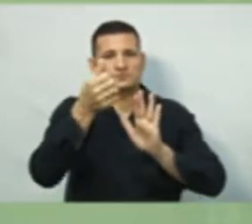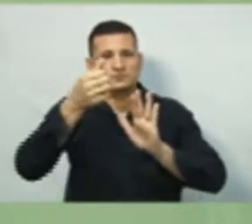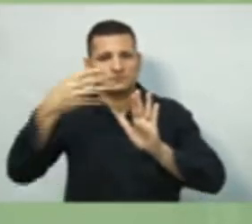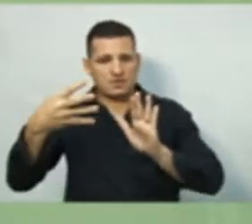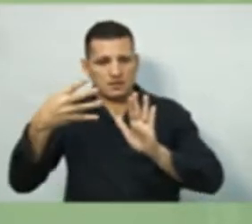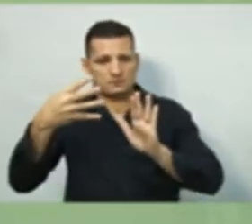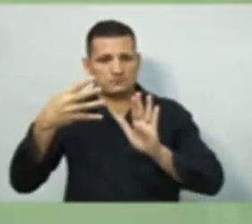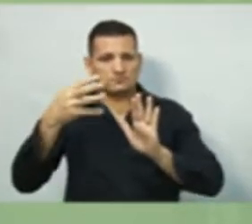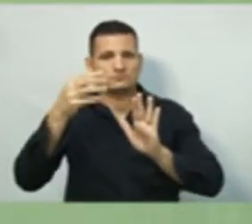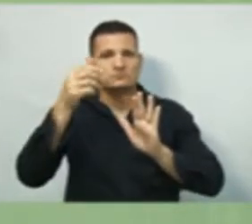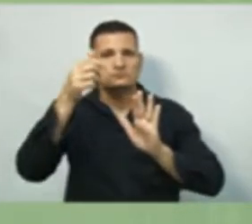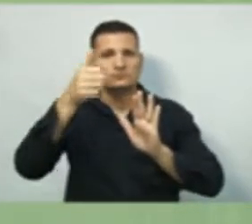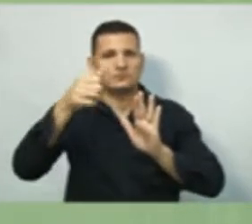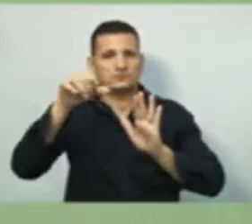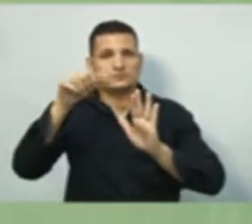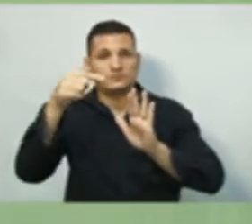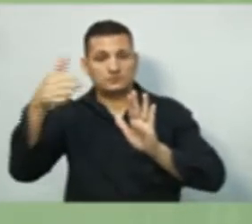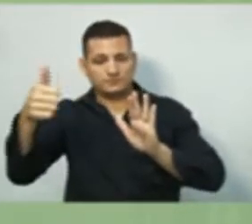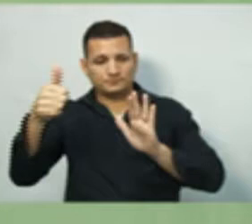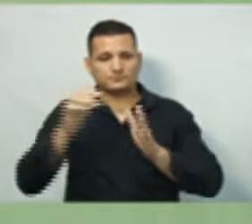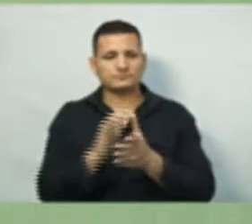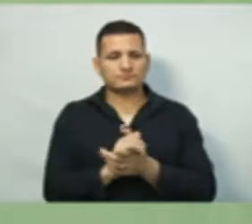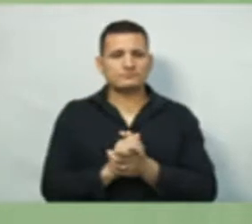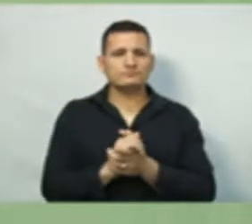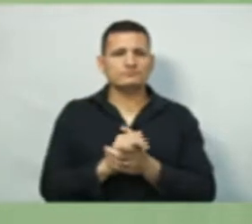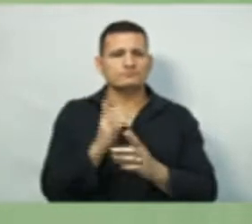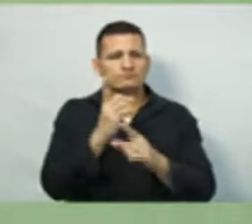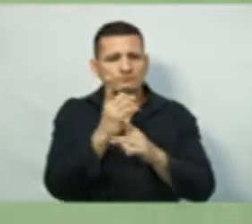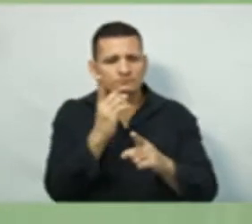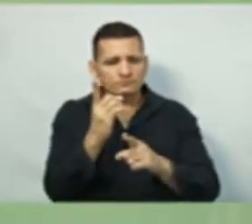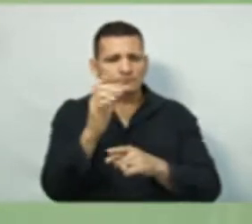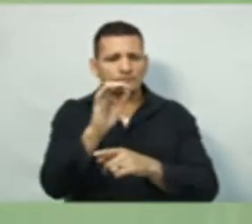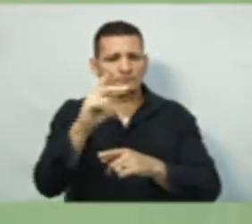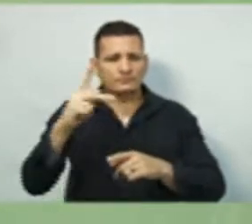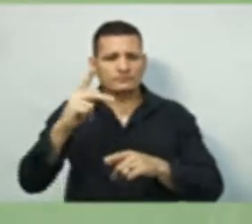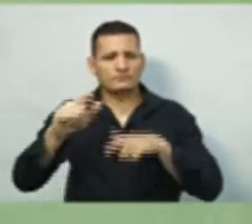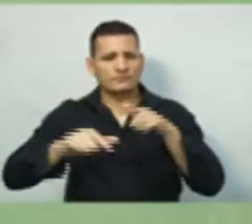das cooperativas de trabalho, especificamente a Lei Federal número